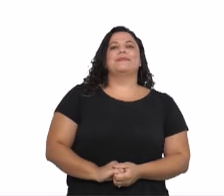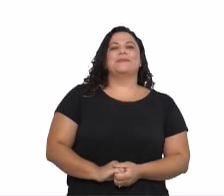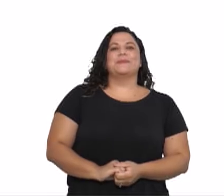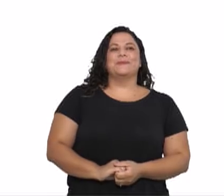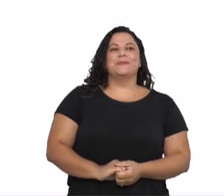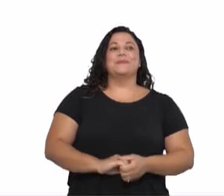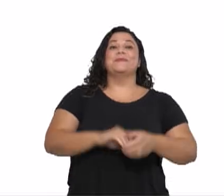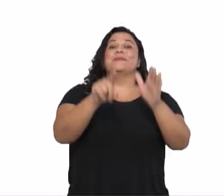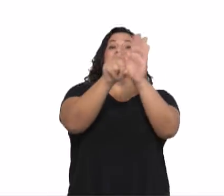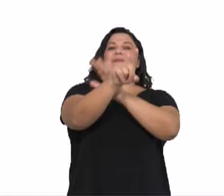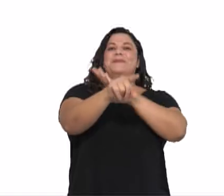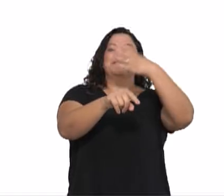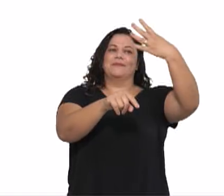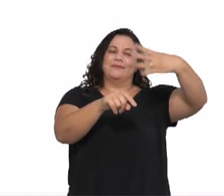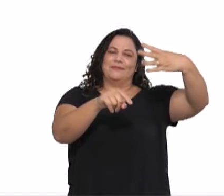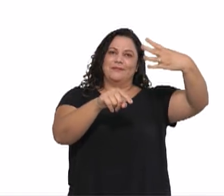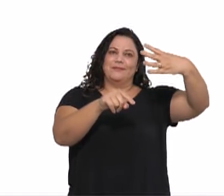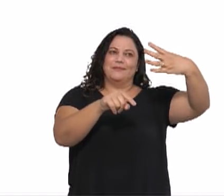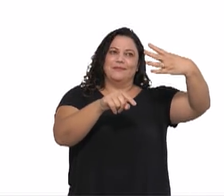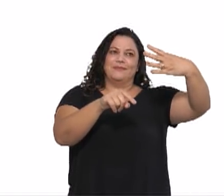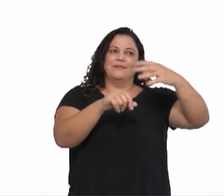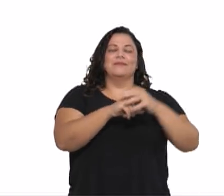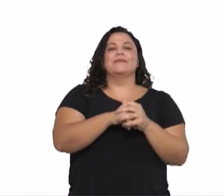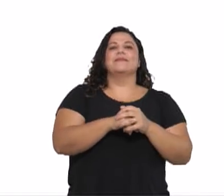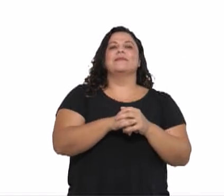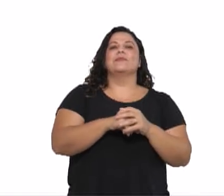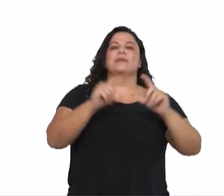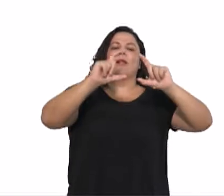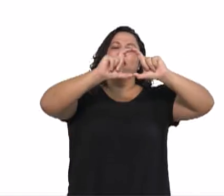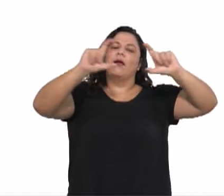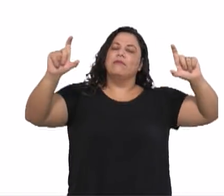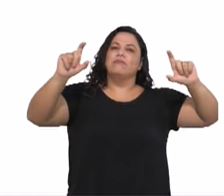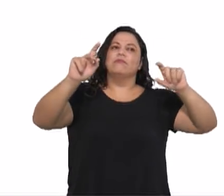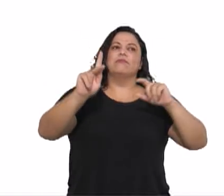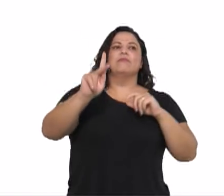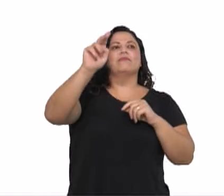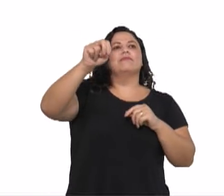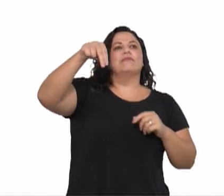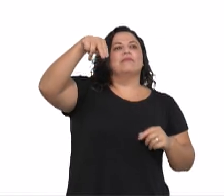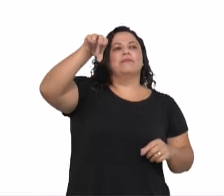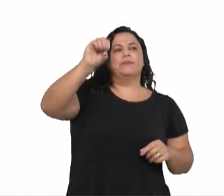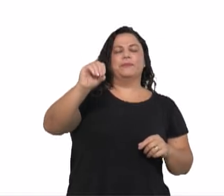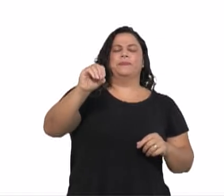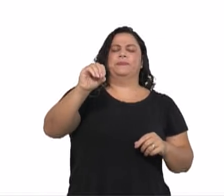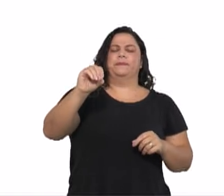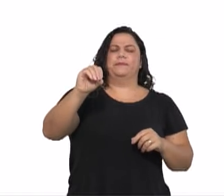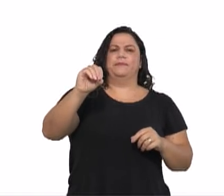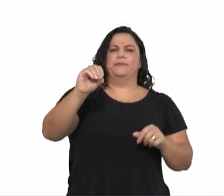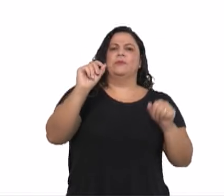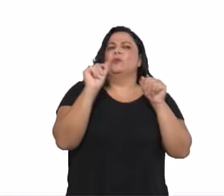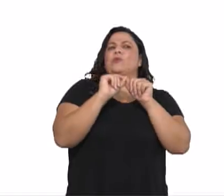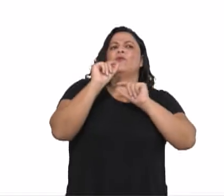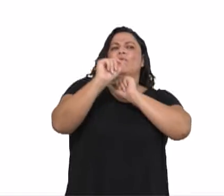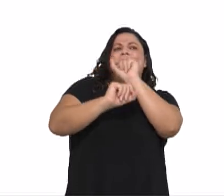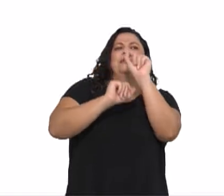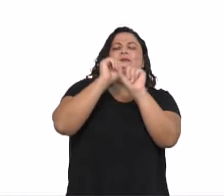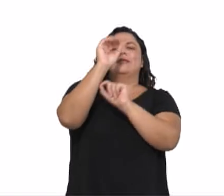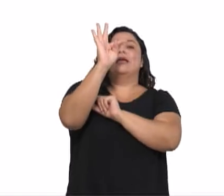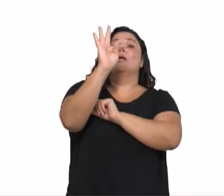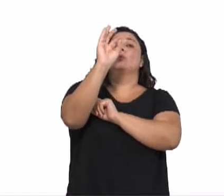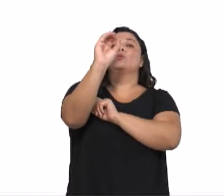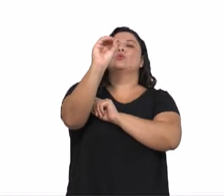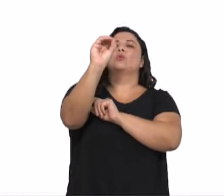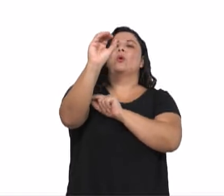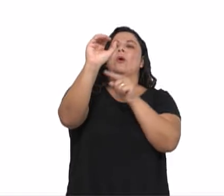Questão 4. Na oração, Keno faz a finta, toca para Marcos Rocha.